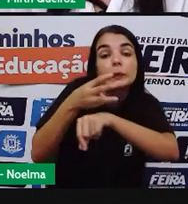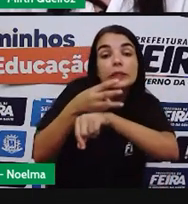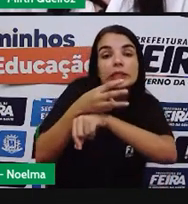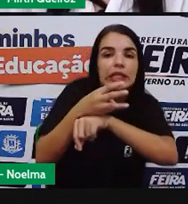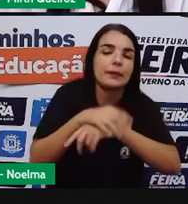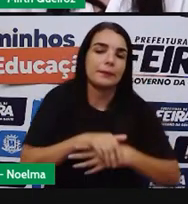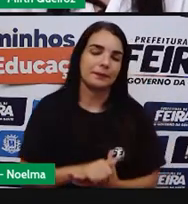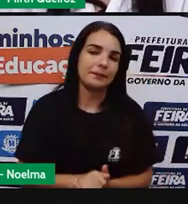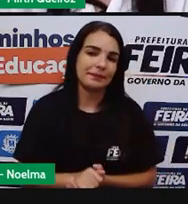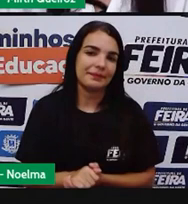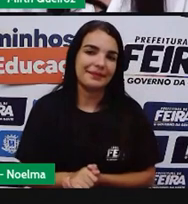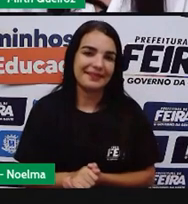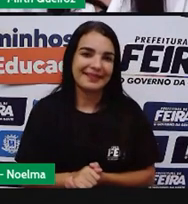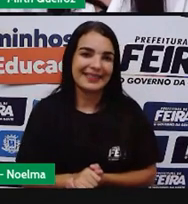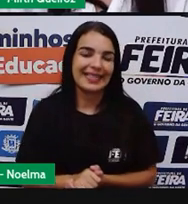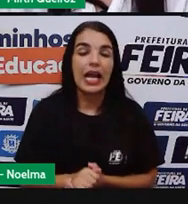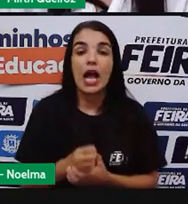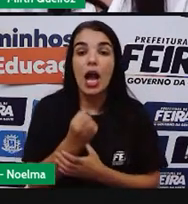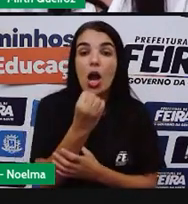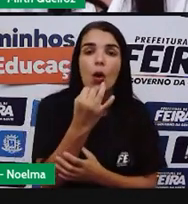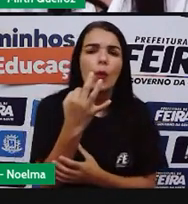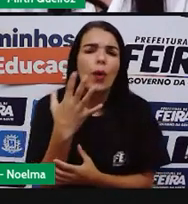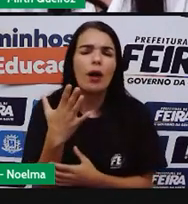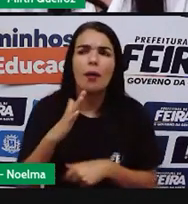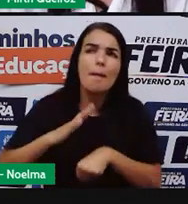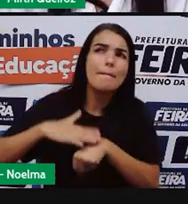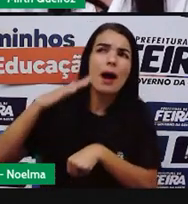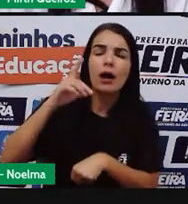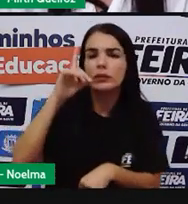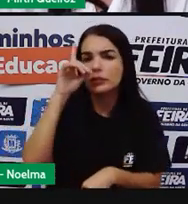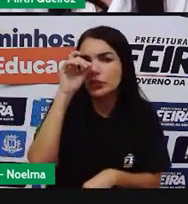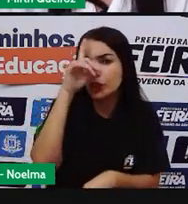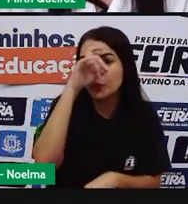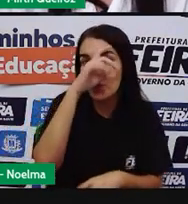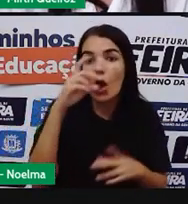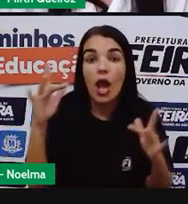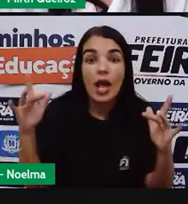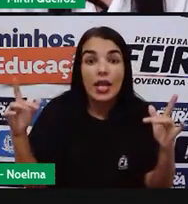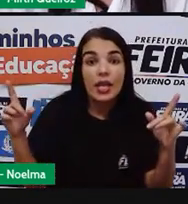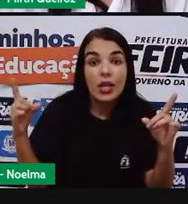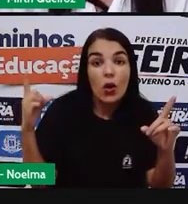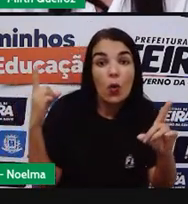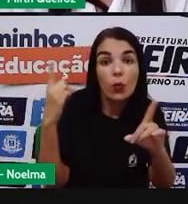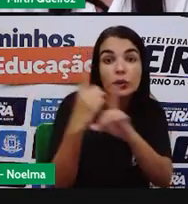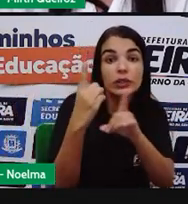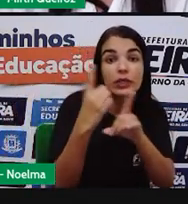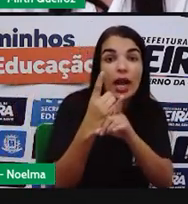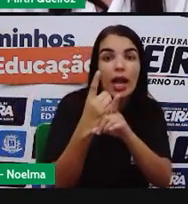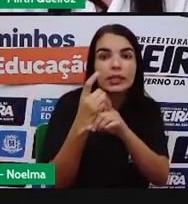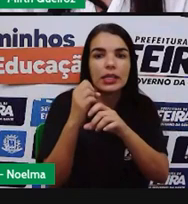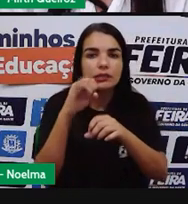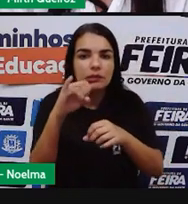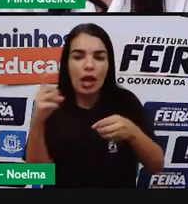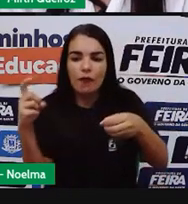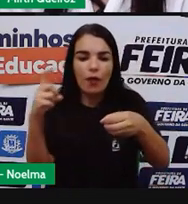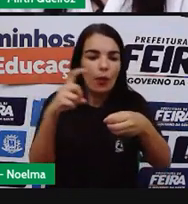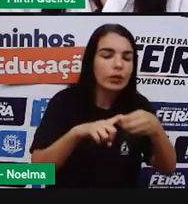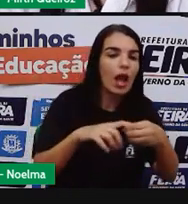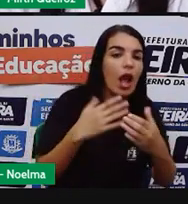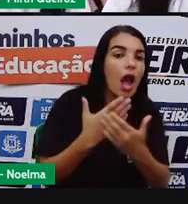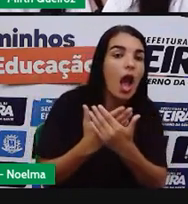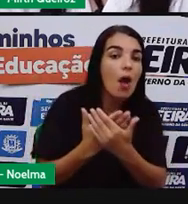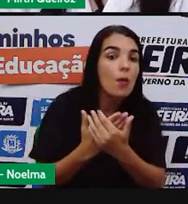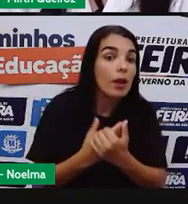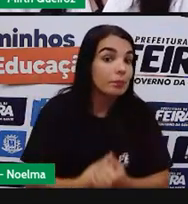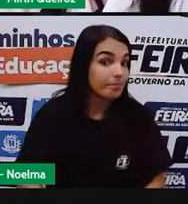WhatsApp. Quais as maiores dificuldades encontradas ao retomarmos as nossas aulas? Porque